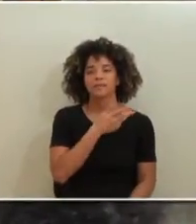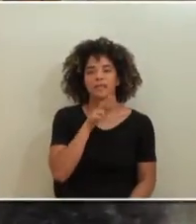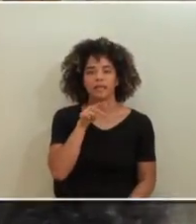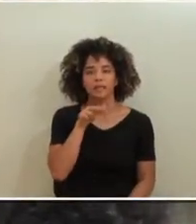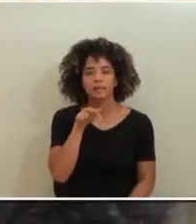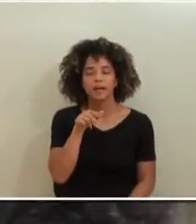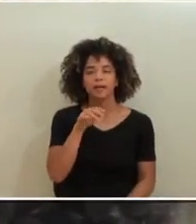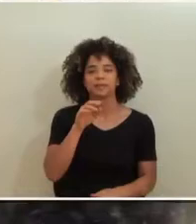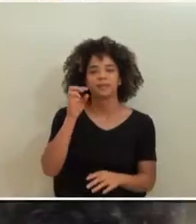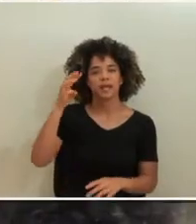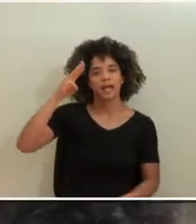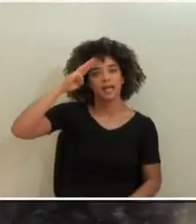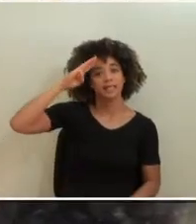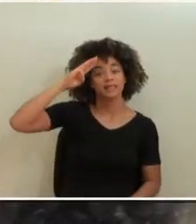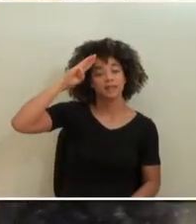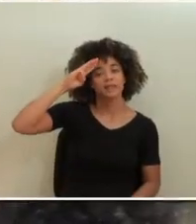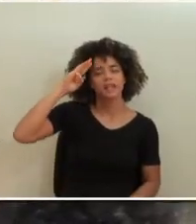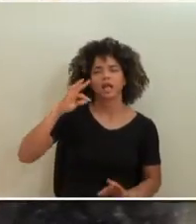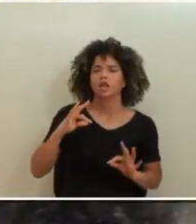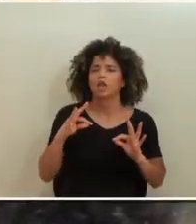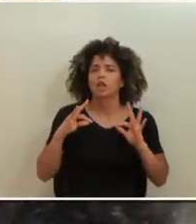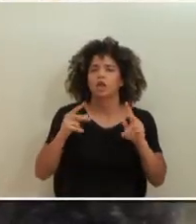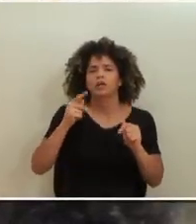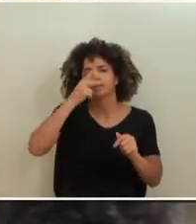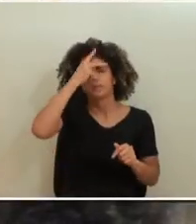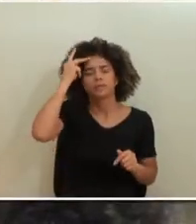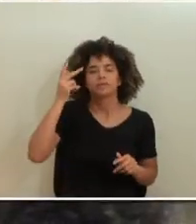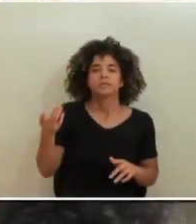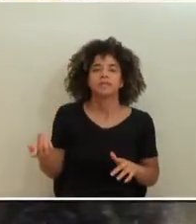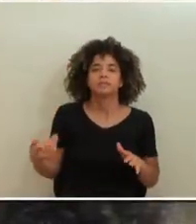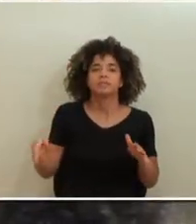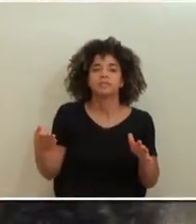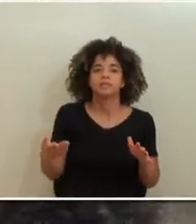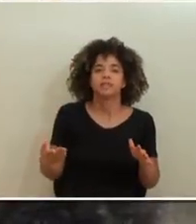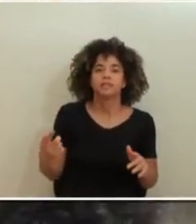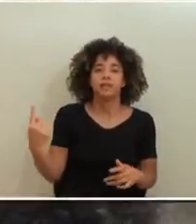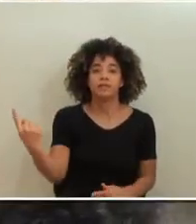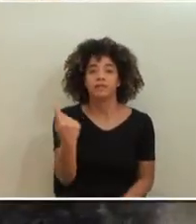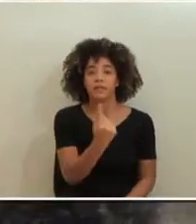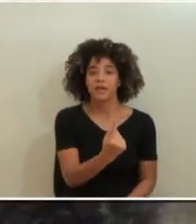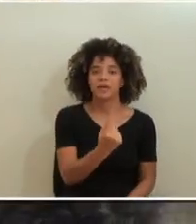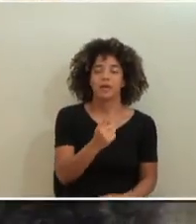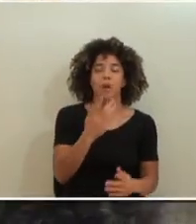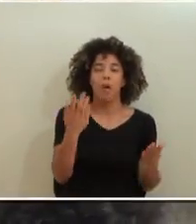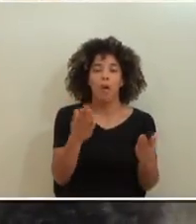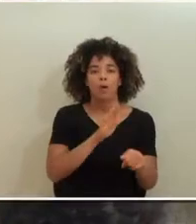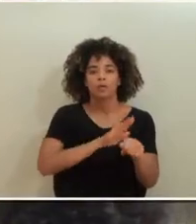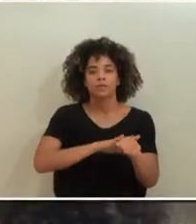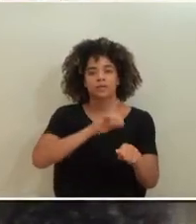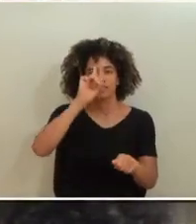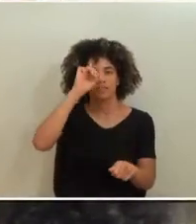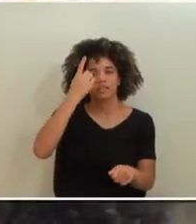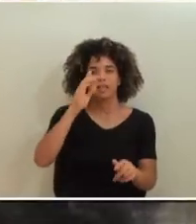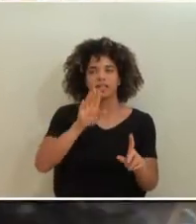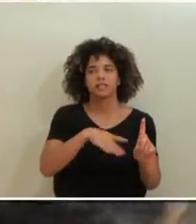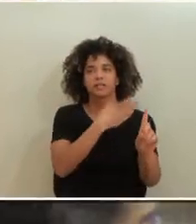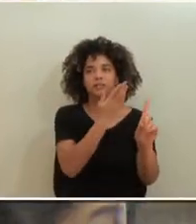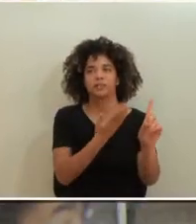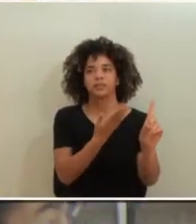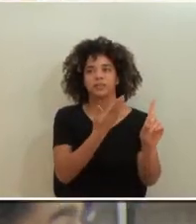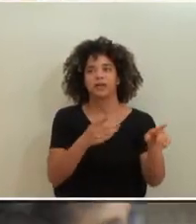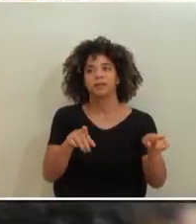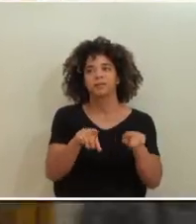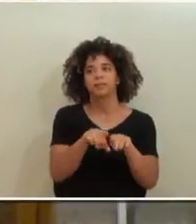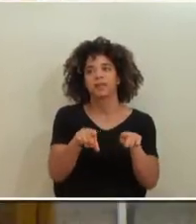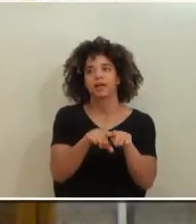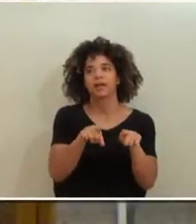que vieram homenagear o meu grande amigo Kiko. Quero cumprimentar o vereador Adnan Saed,